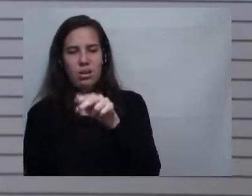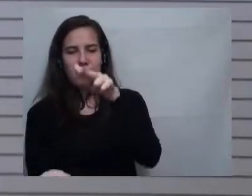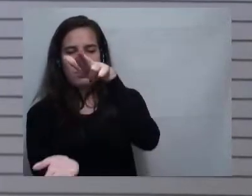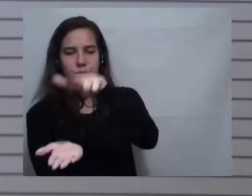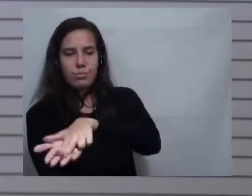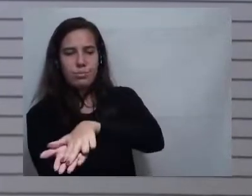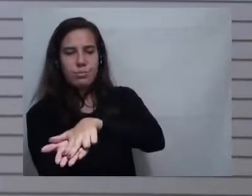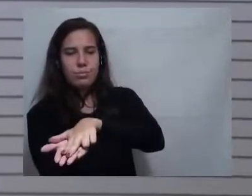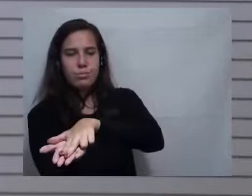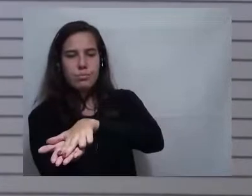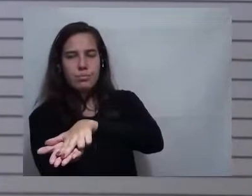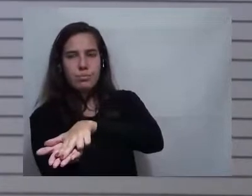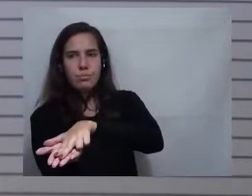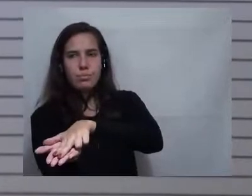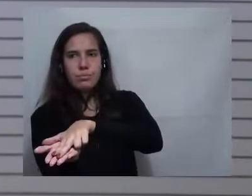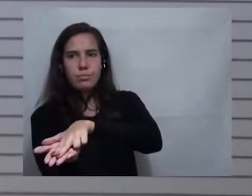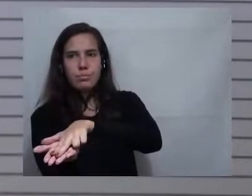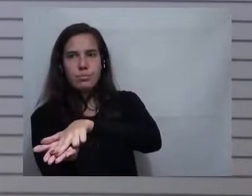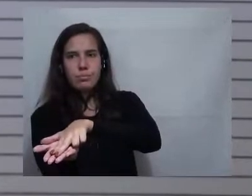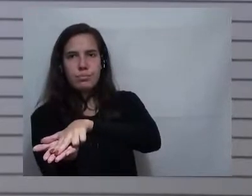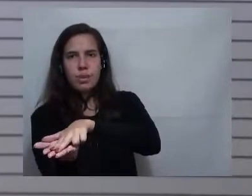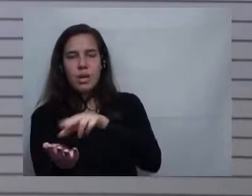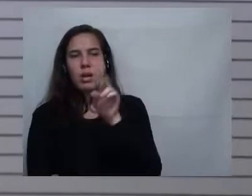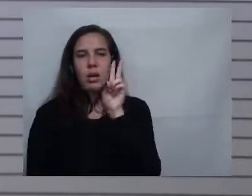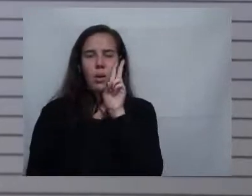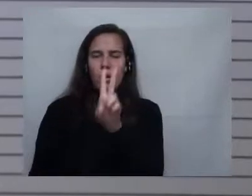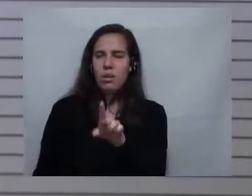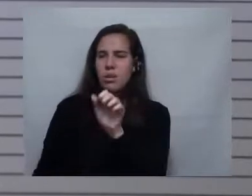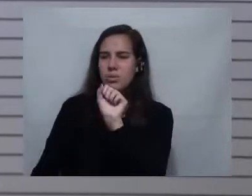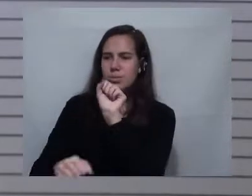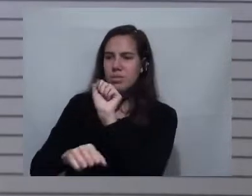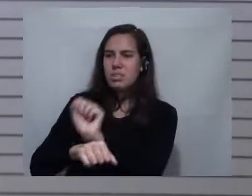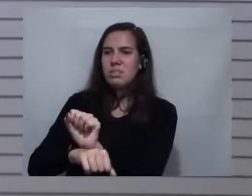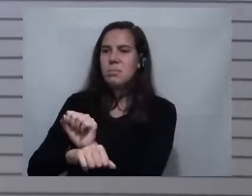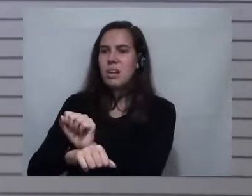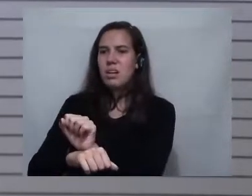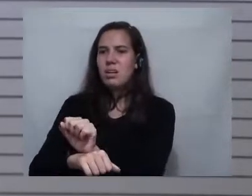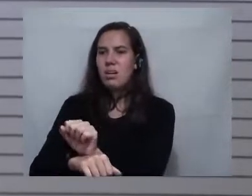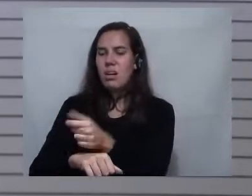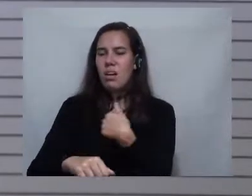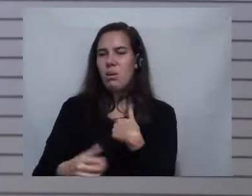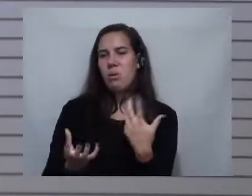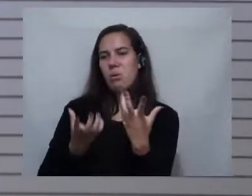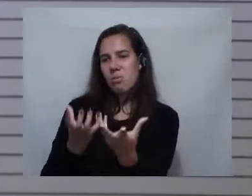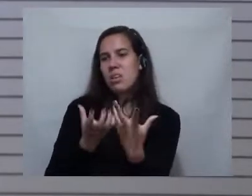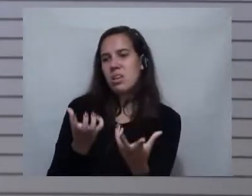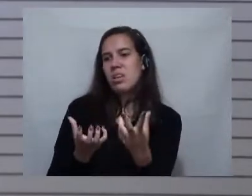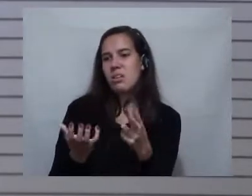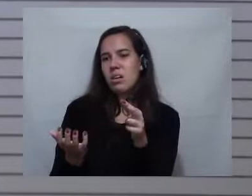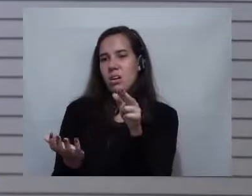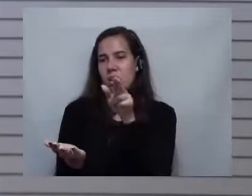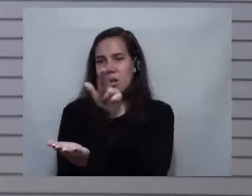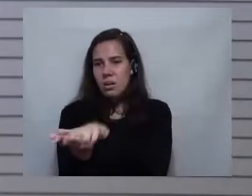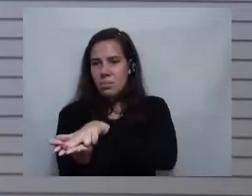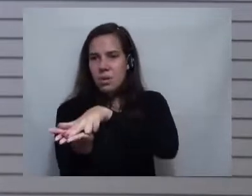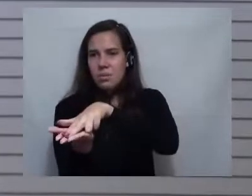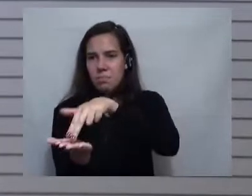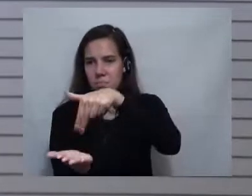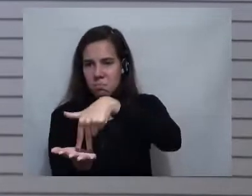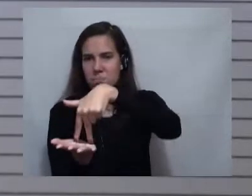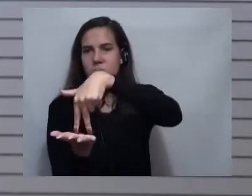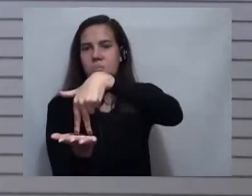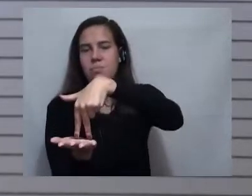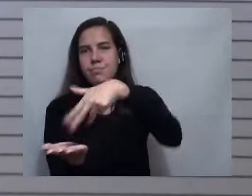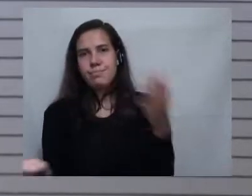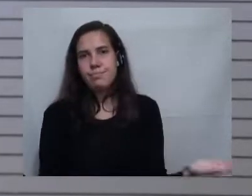fechar dá para ver se ela me chia tô esperando ah e também para gravar aquela imagem no meu